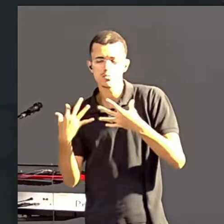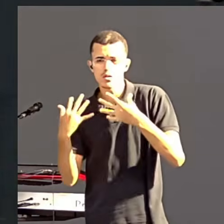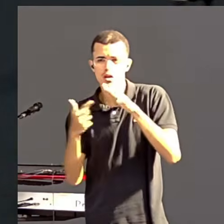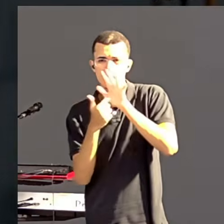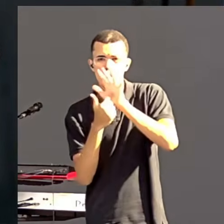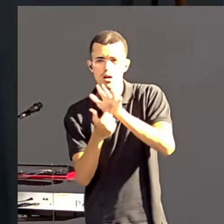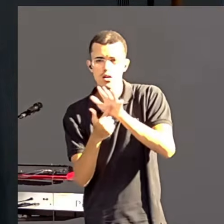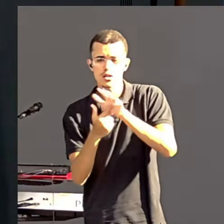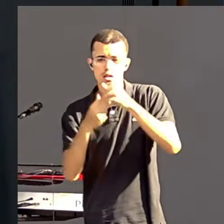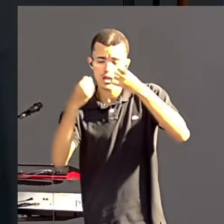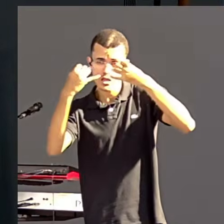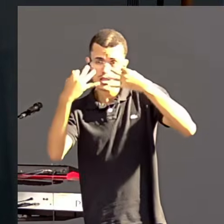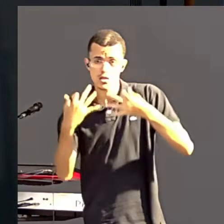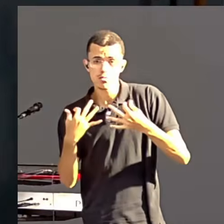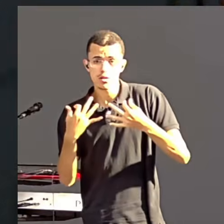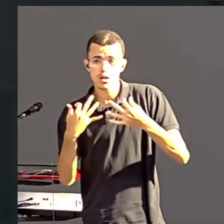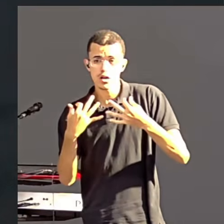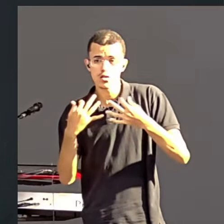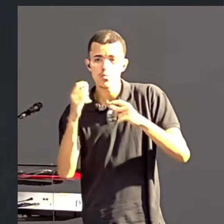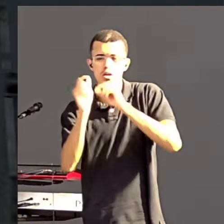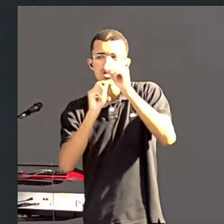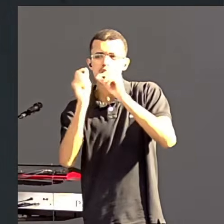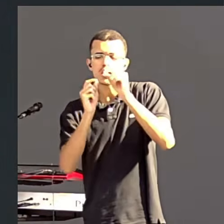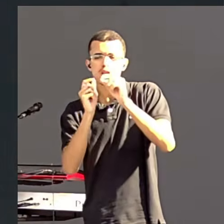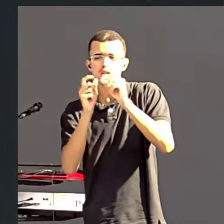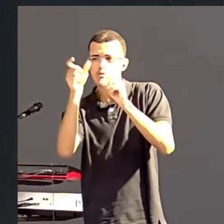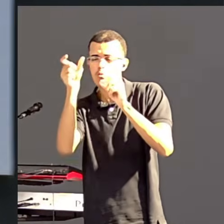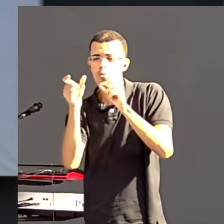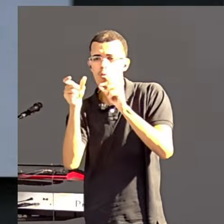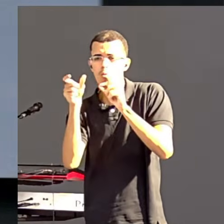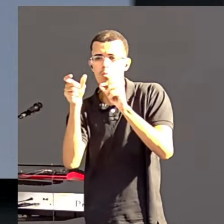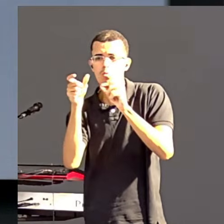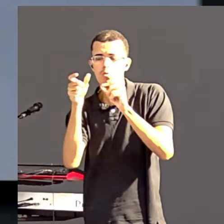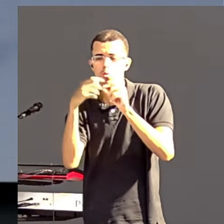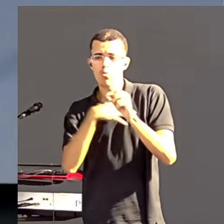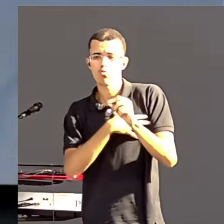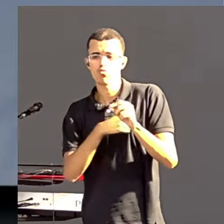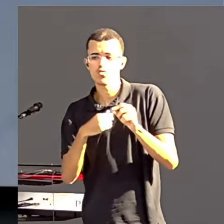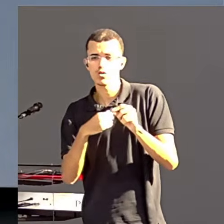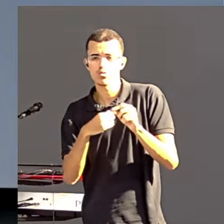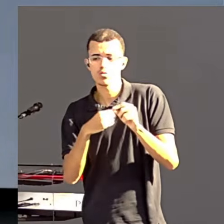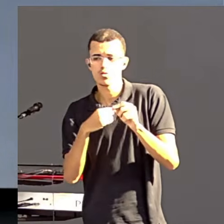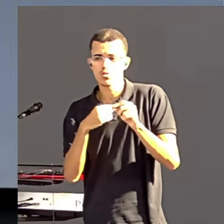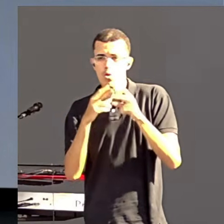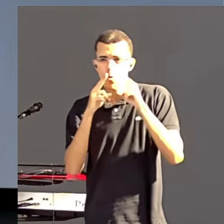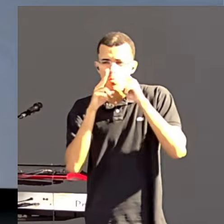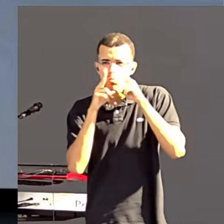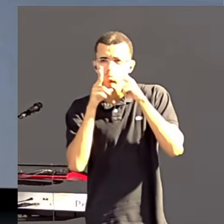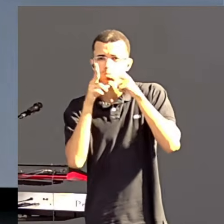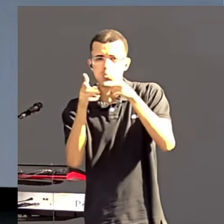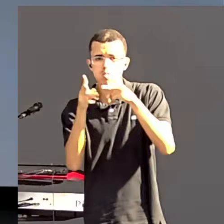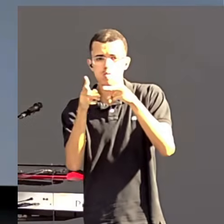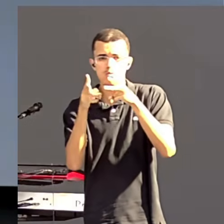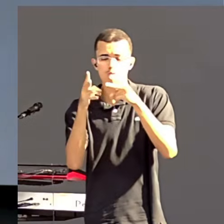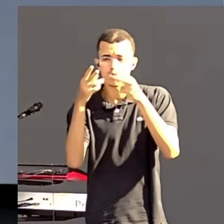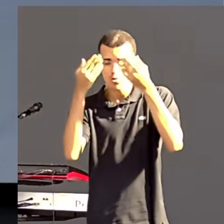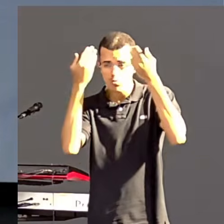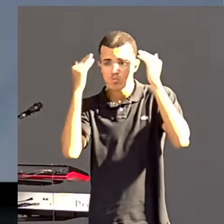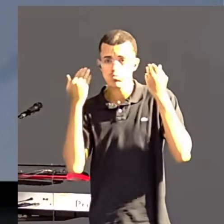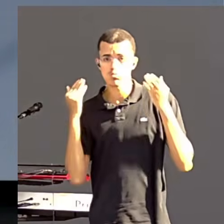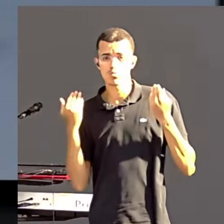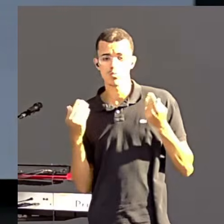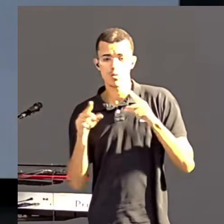pai, diz para ele a revelação, diz para ele sobre quem seria o filho dele. Tem gente que foca só no cabelo, né? Só que ele recebeu